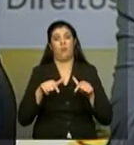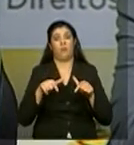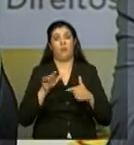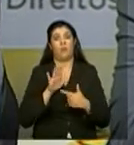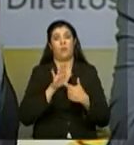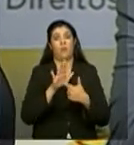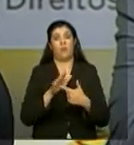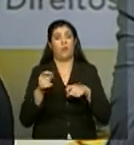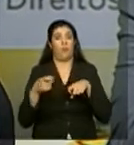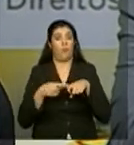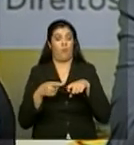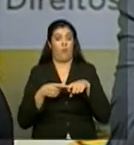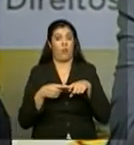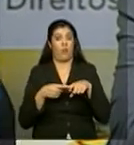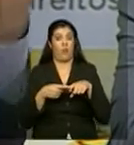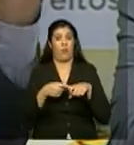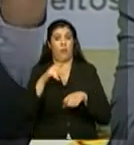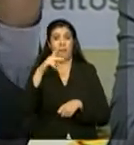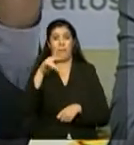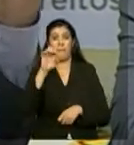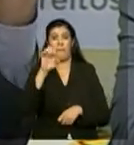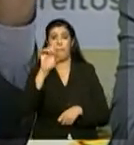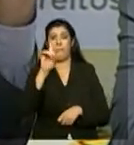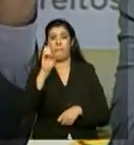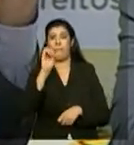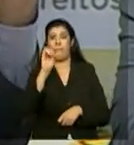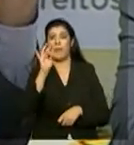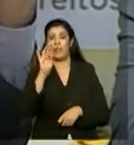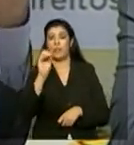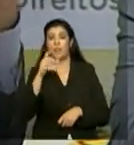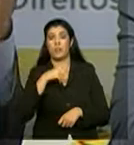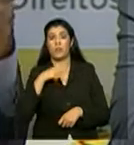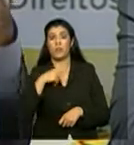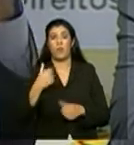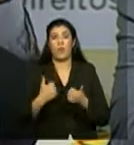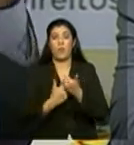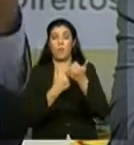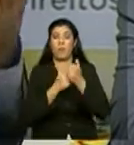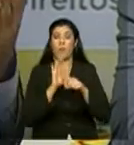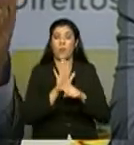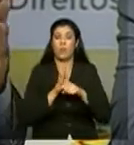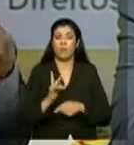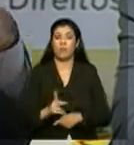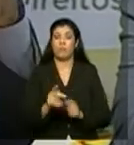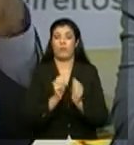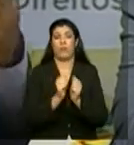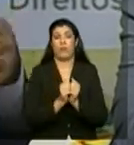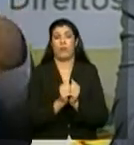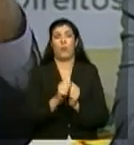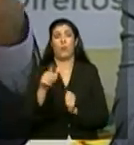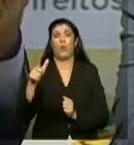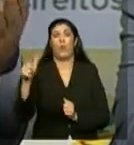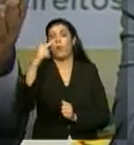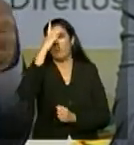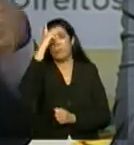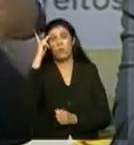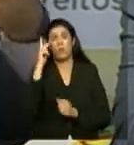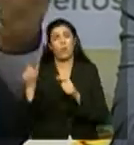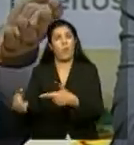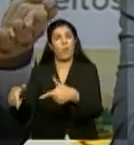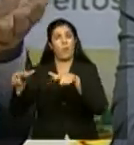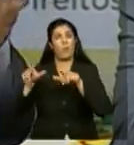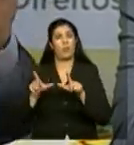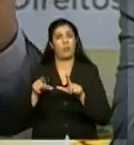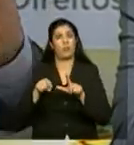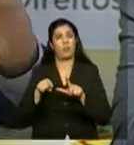médico pediatra que não era sumir com a assistência portanto uma pessoa que me dê um certificado em um